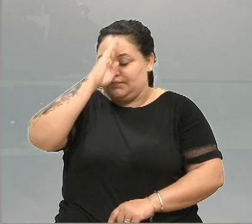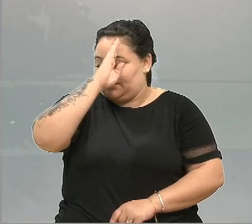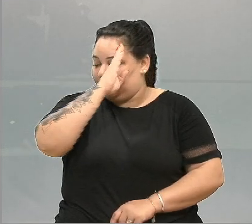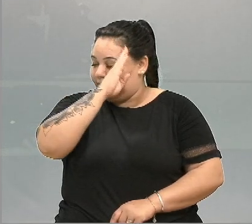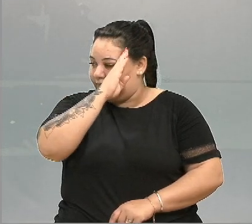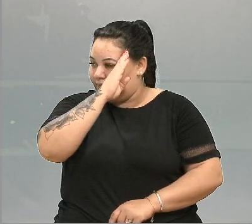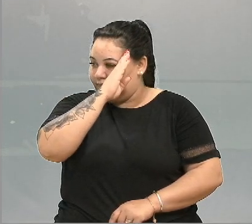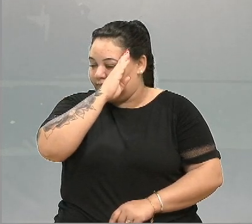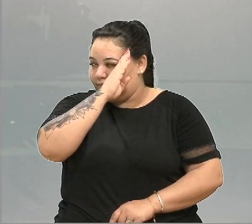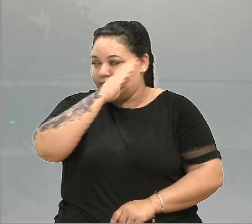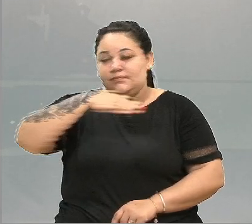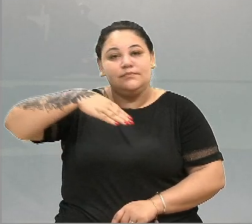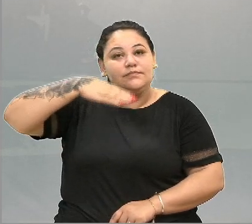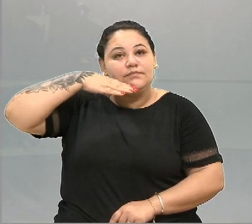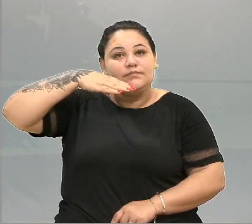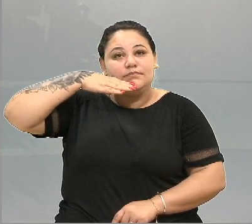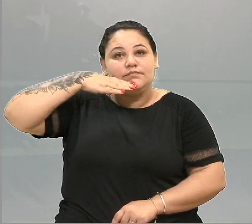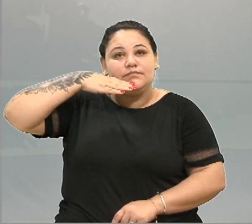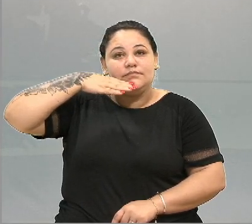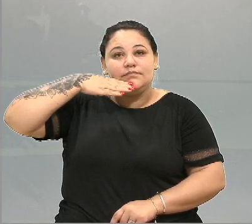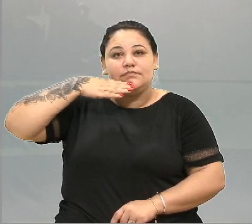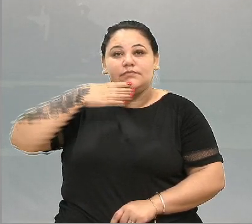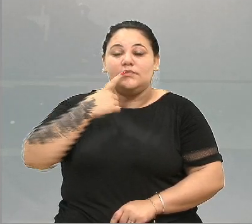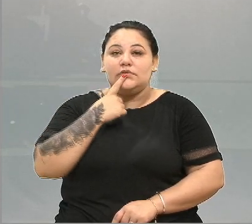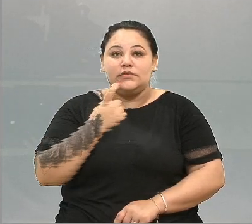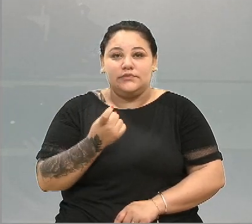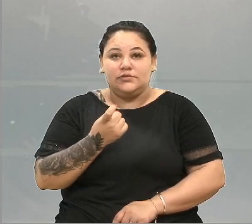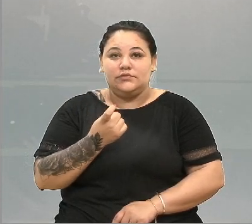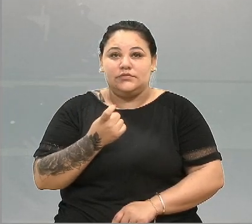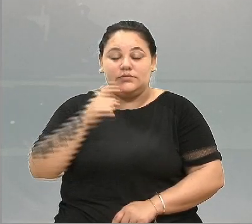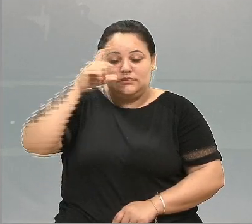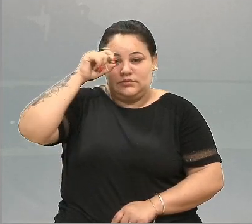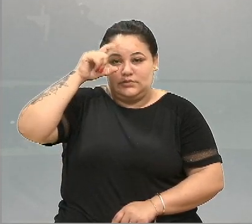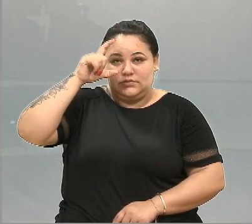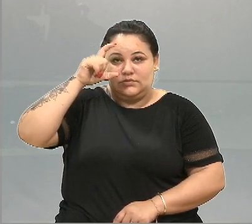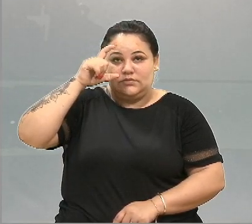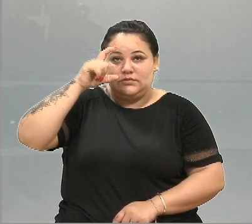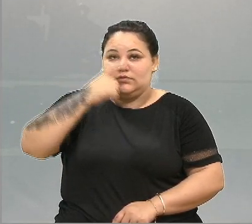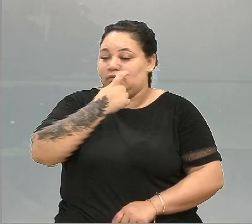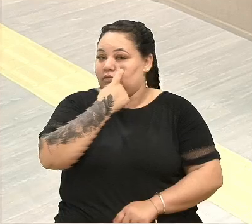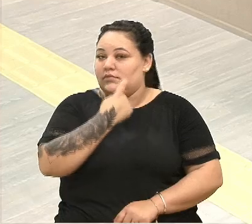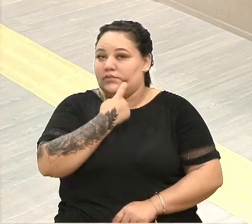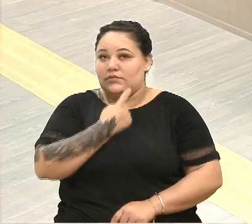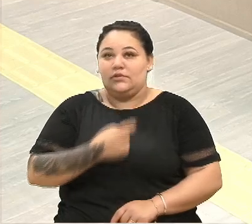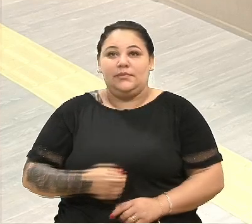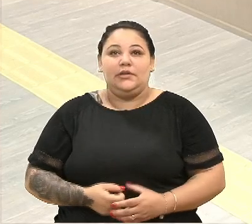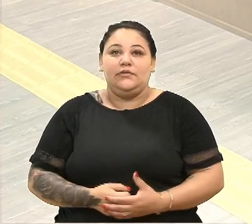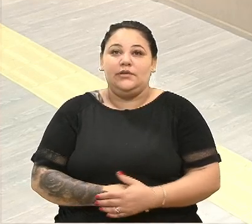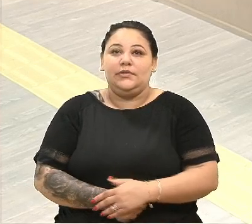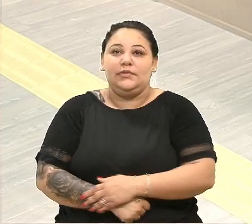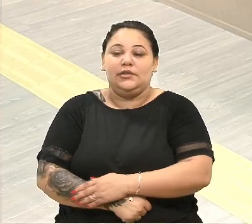Bressan, Bortola, Rose Frigeri, Scalco e Wagner Petrini.